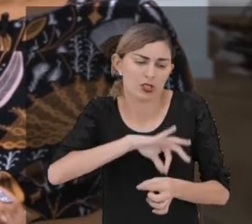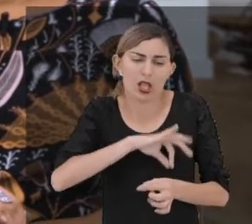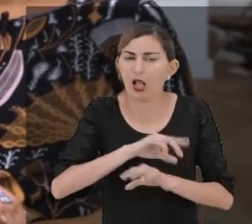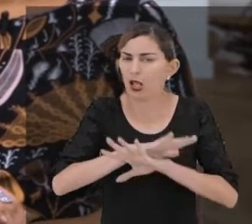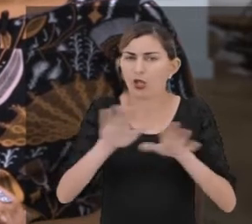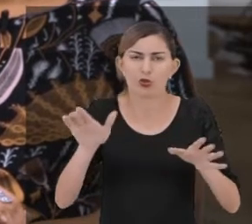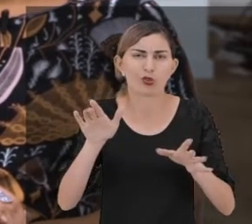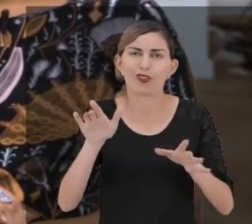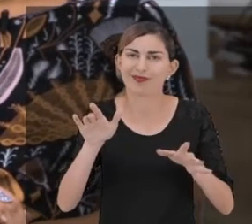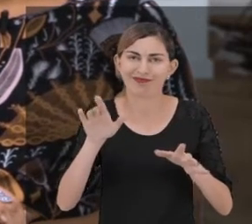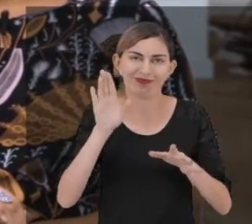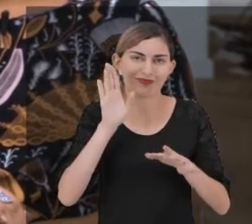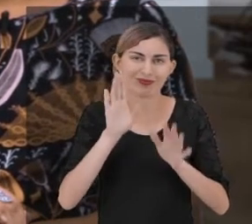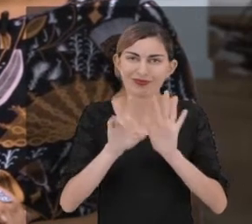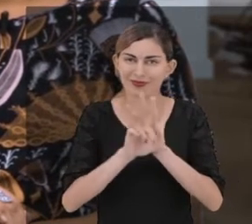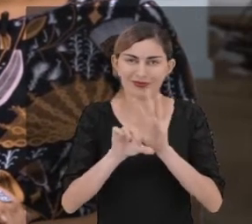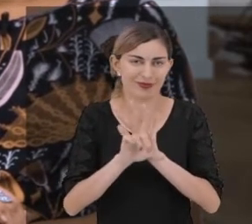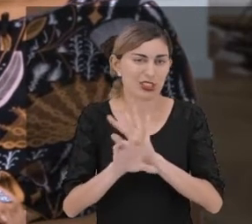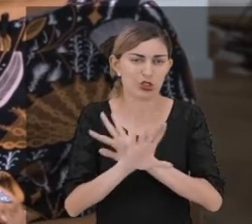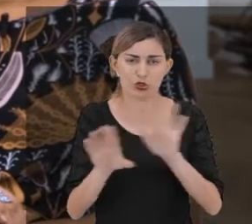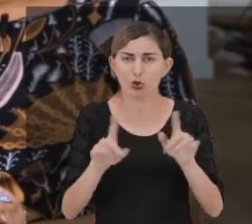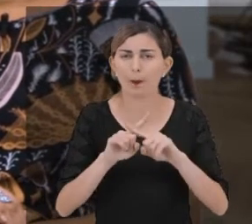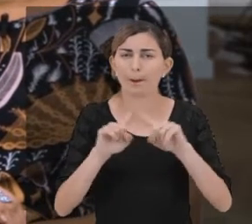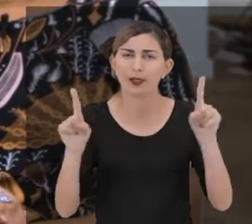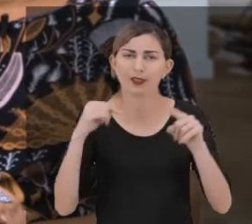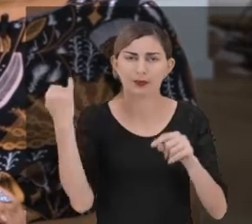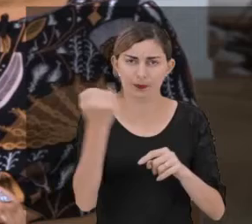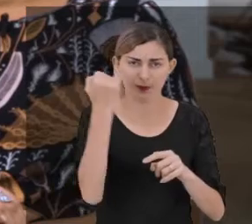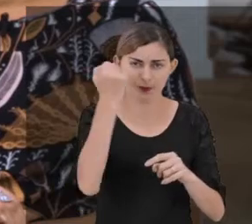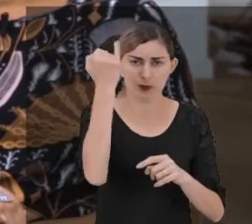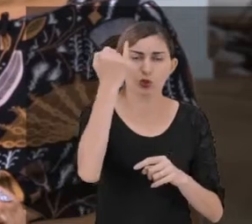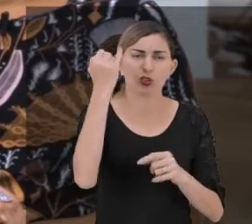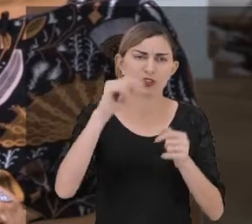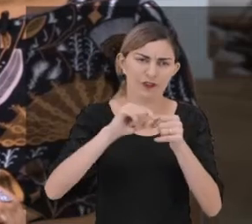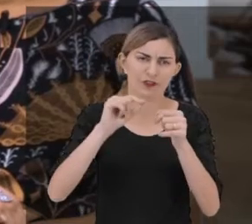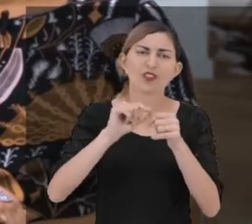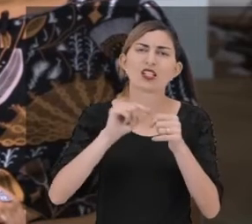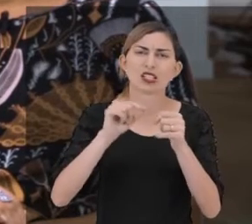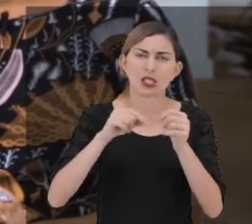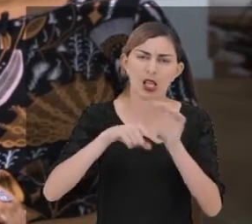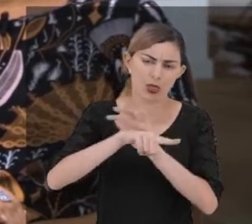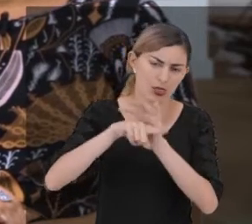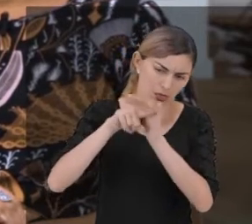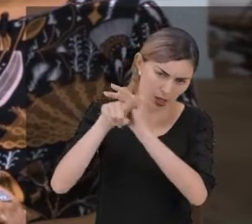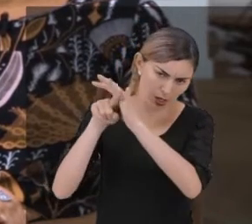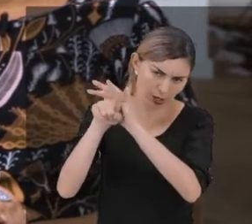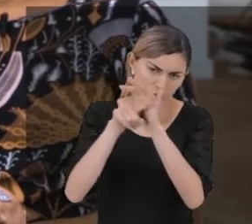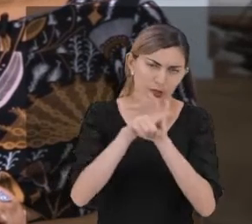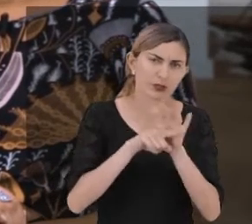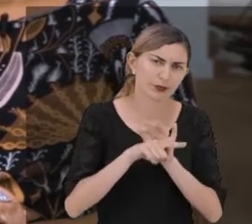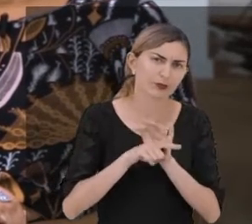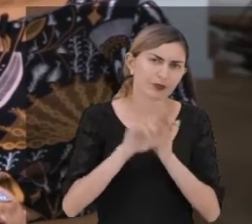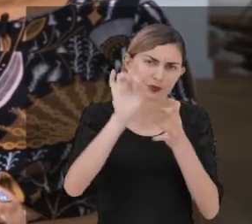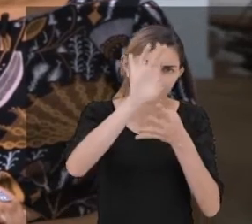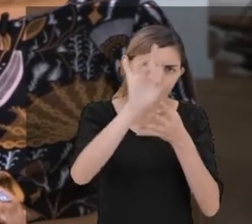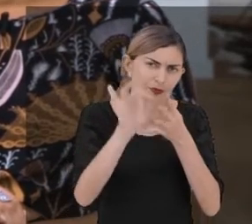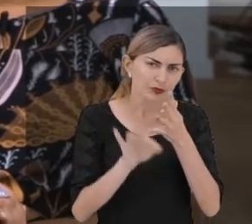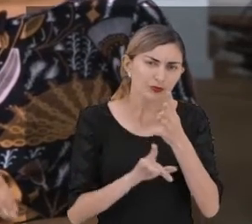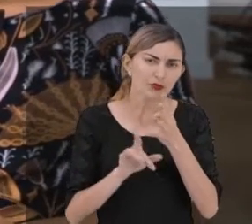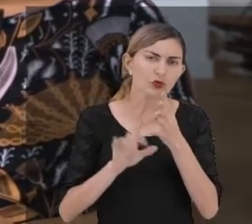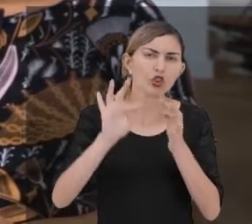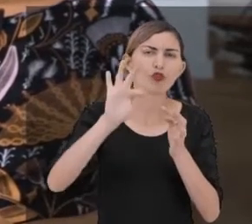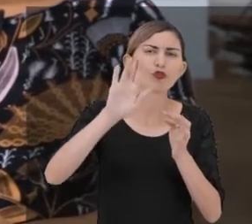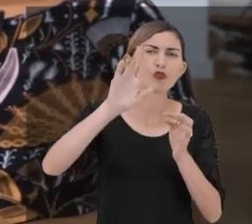no que concerne a questão legal. Uhum. Mas é importante que a gente faça uma análise e um detalhamento